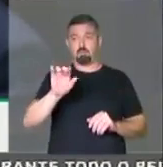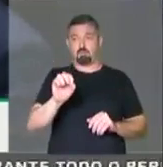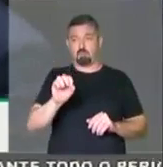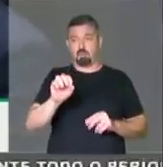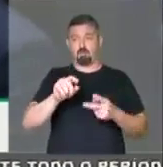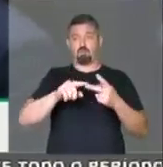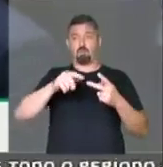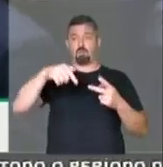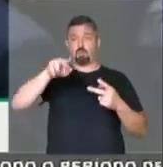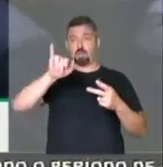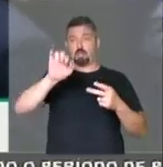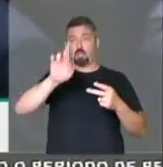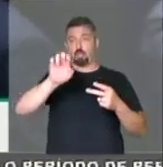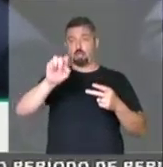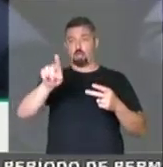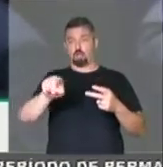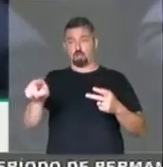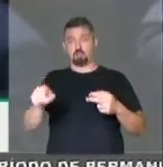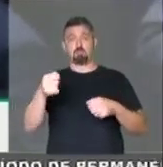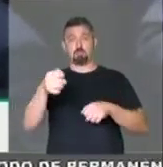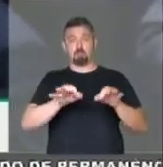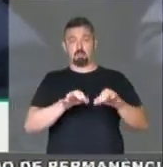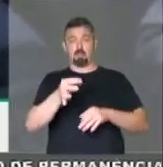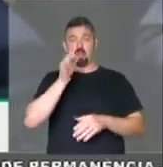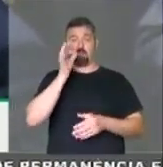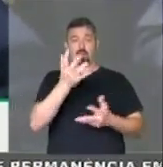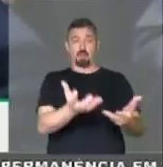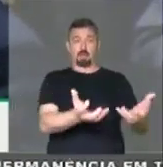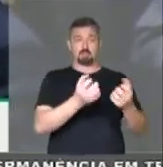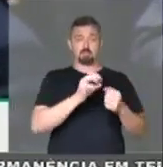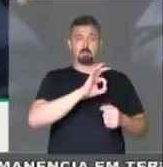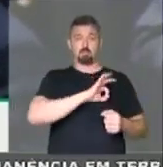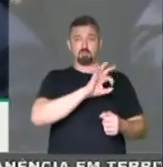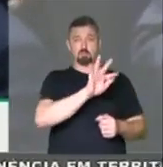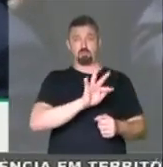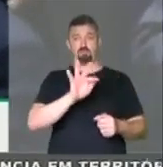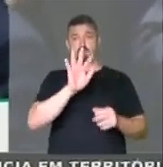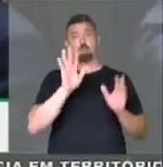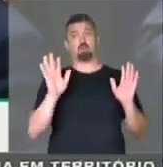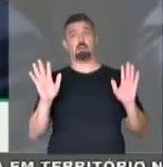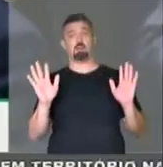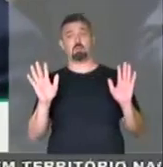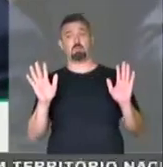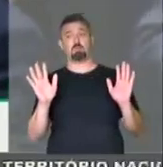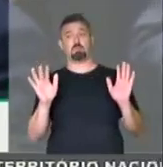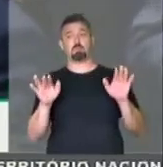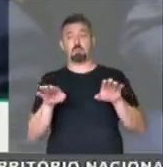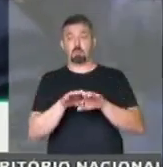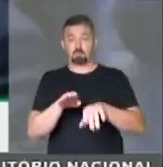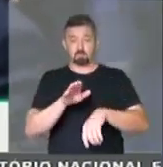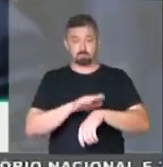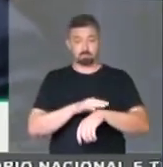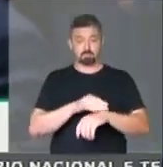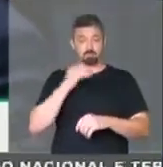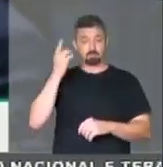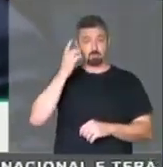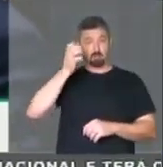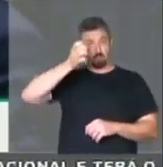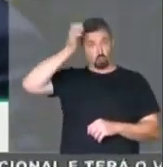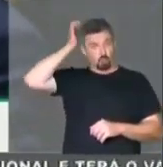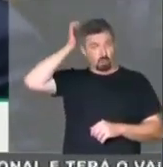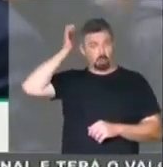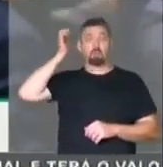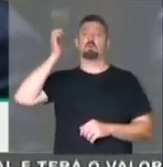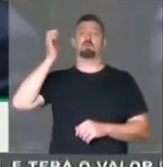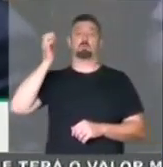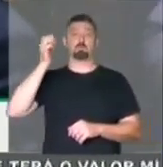Bolsonaro e Fabrício Queiroz devem preparar um cafezinho para receber a Polícia Federal em breve. Ao mesmo tempo, o deputado Eduardo